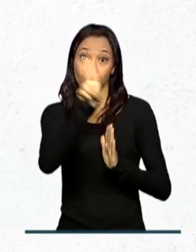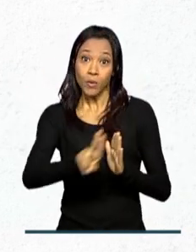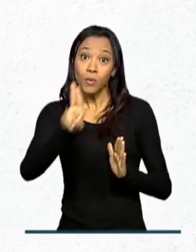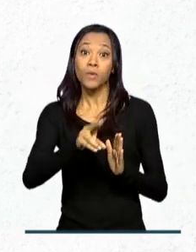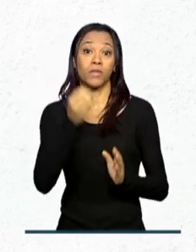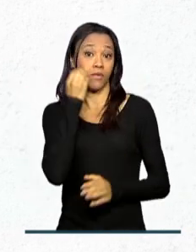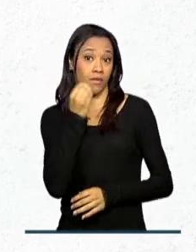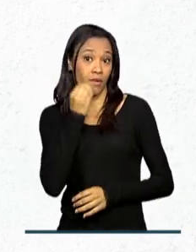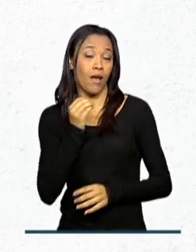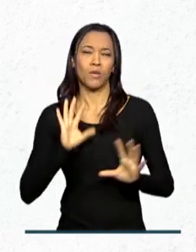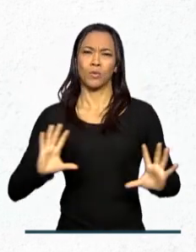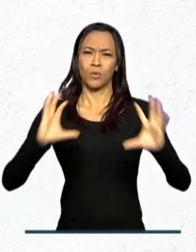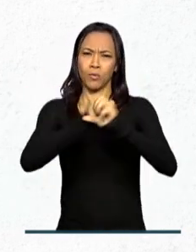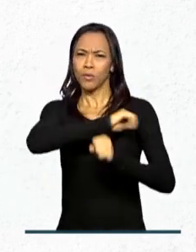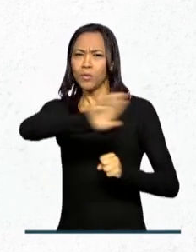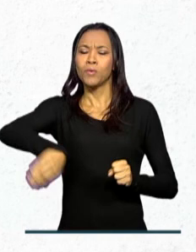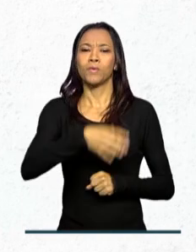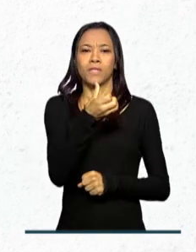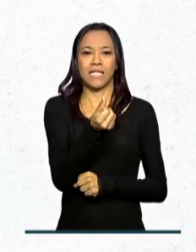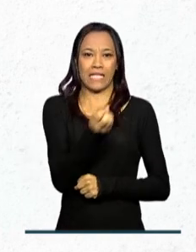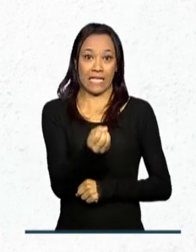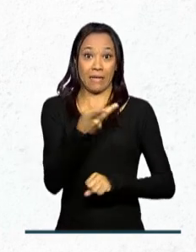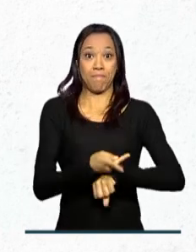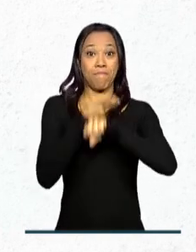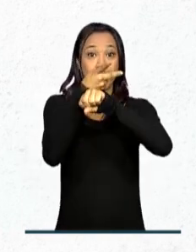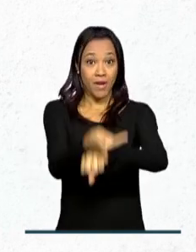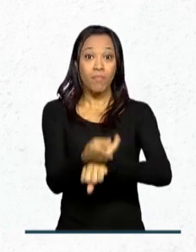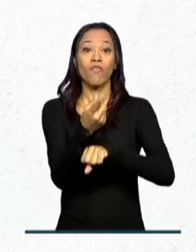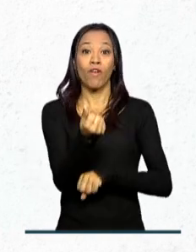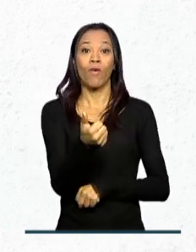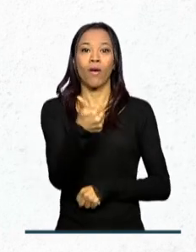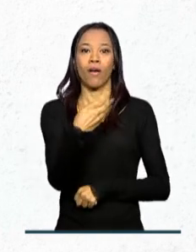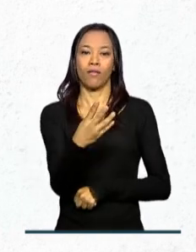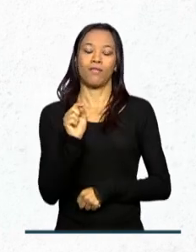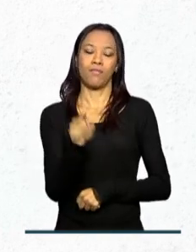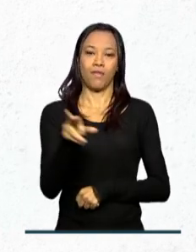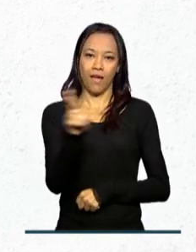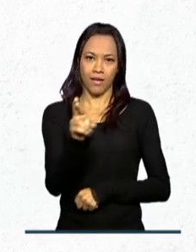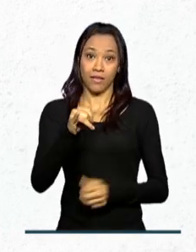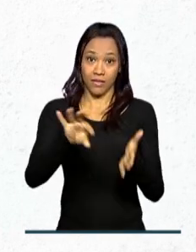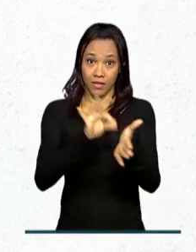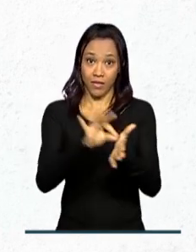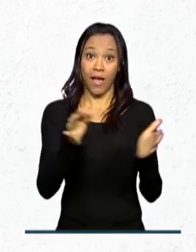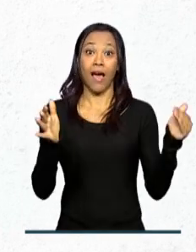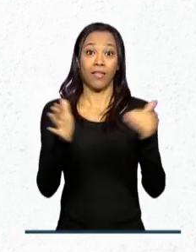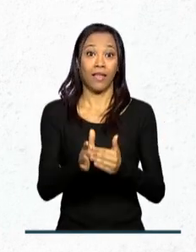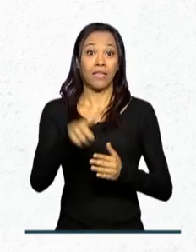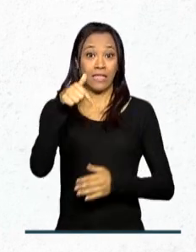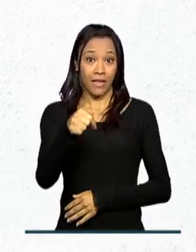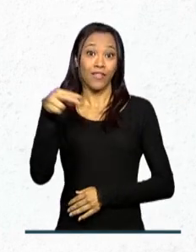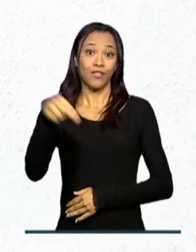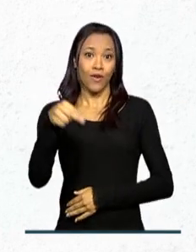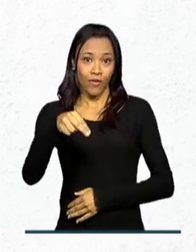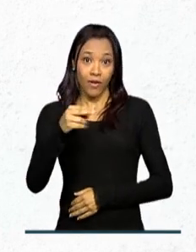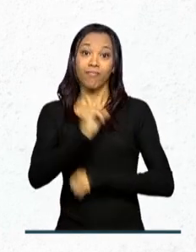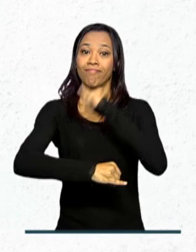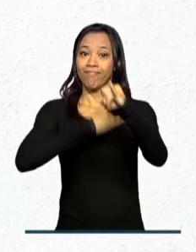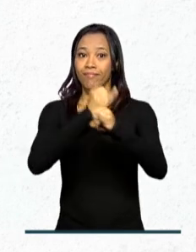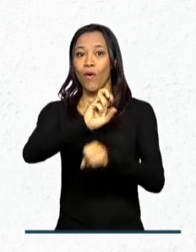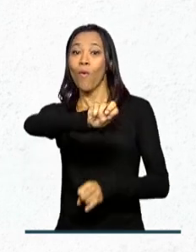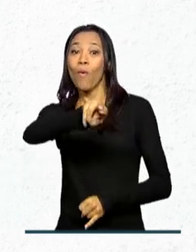Ao todo, são 60 prêmios de R$14 mil. Inscrições até 7 de novembro pela internet ou pelos